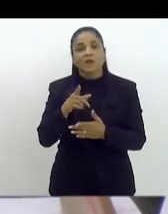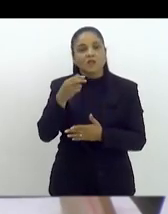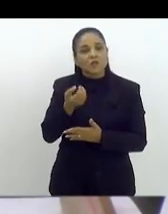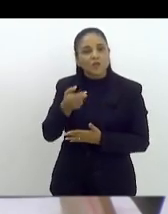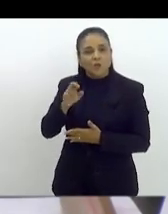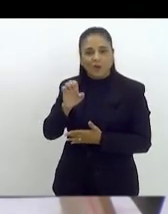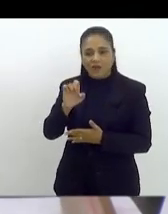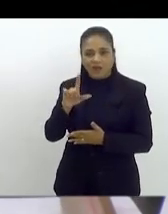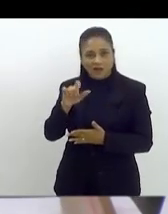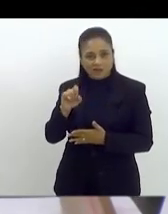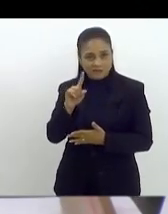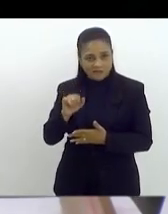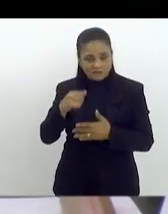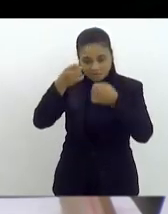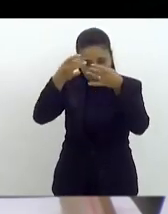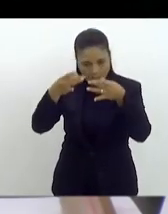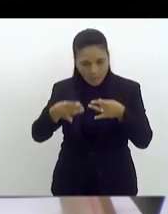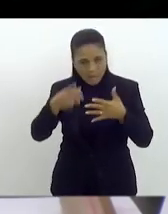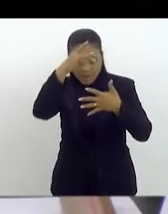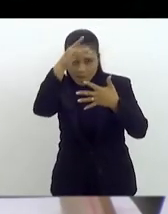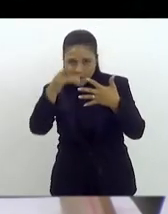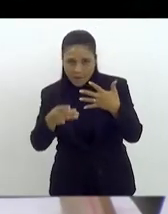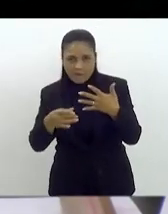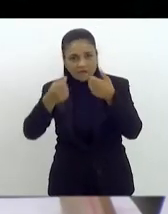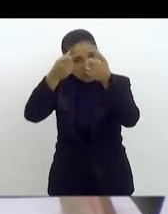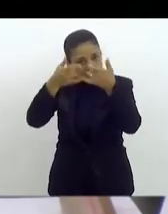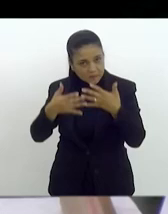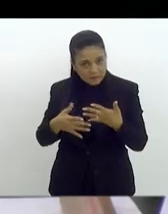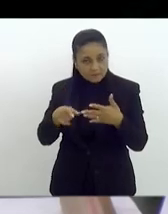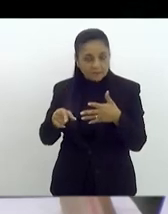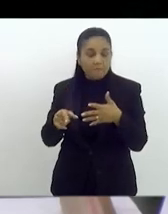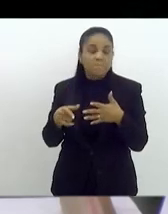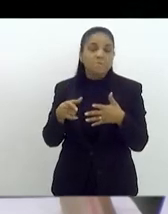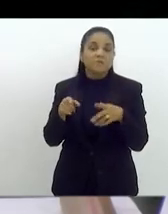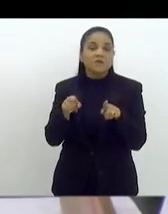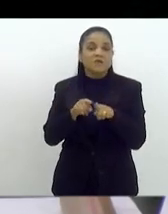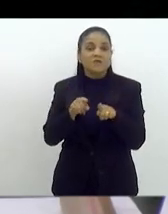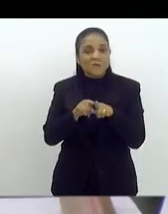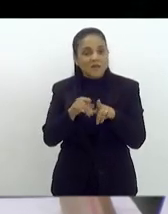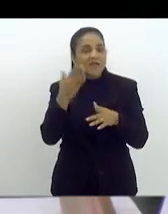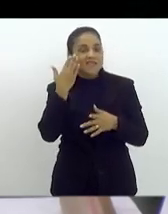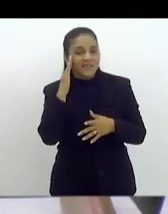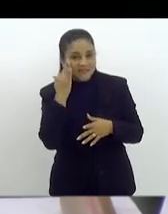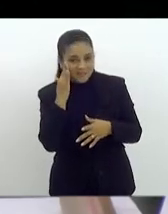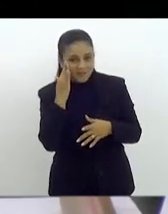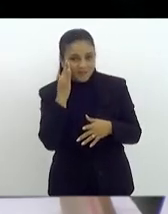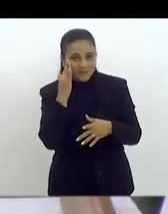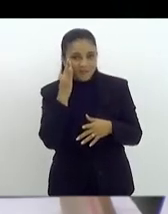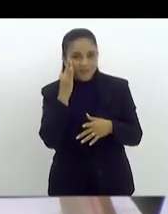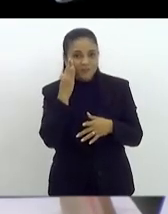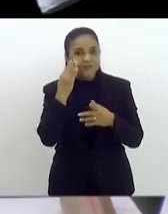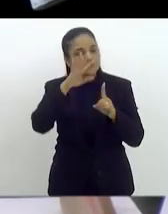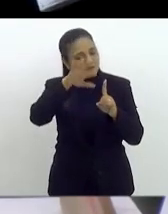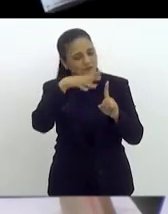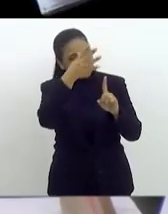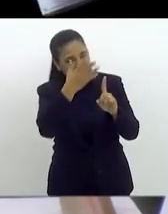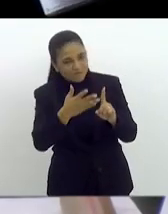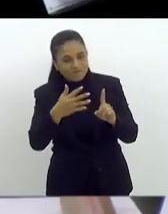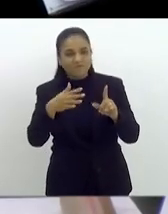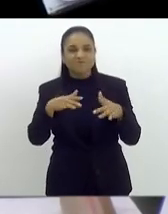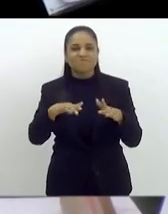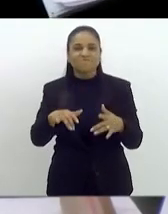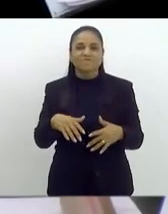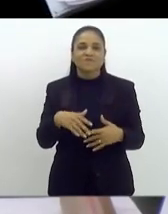em detalhes né mas já entendi o porquê do dos elogios da doutora